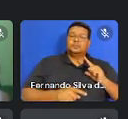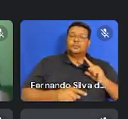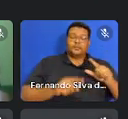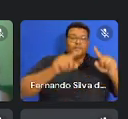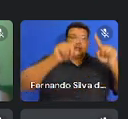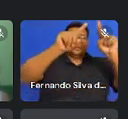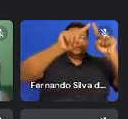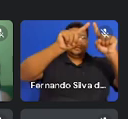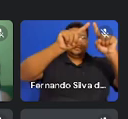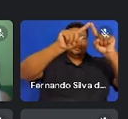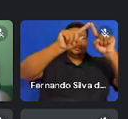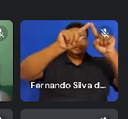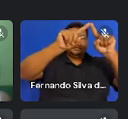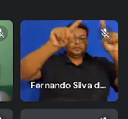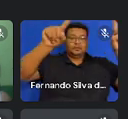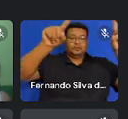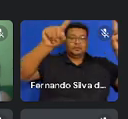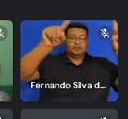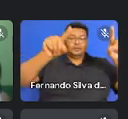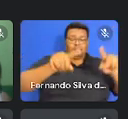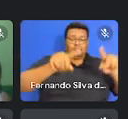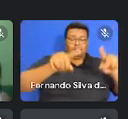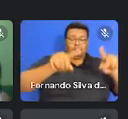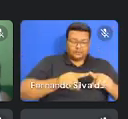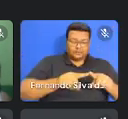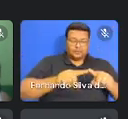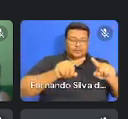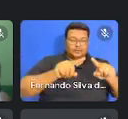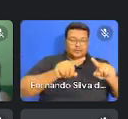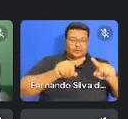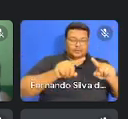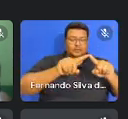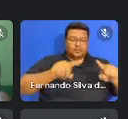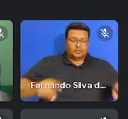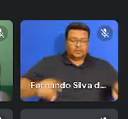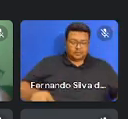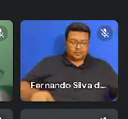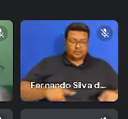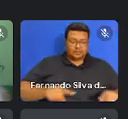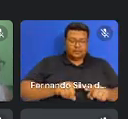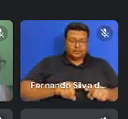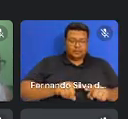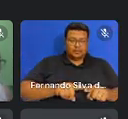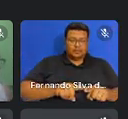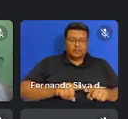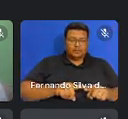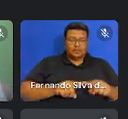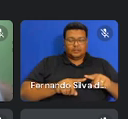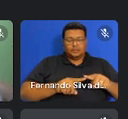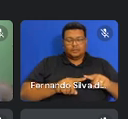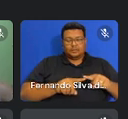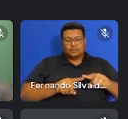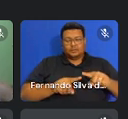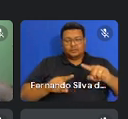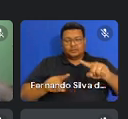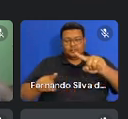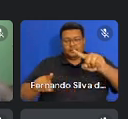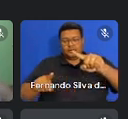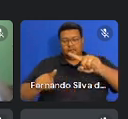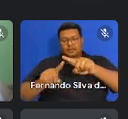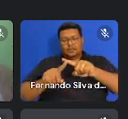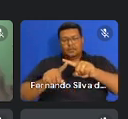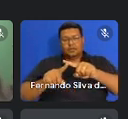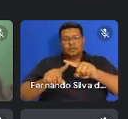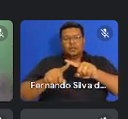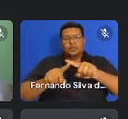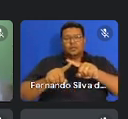É difícil, né? Mas eu giro ao redor de um vértice e eu tenho somente triângulos. Então, isso